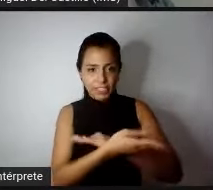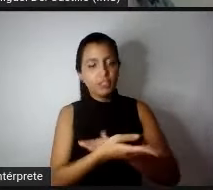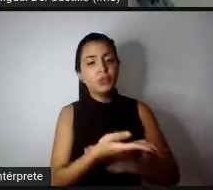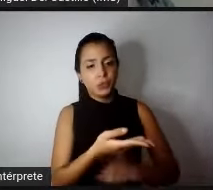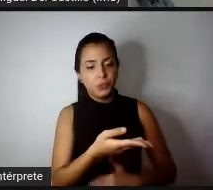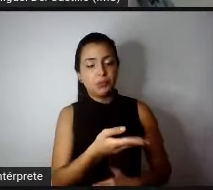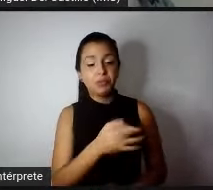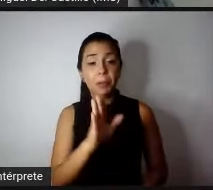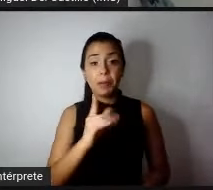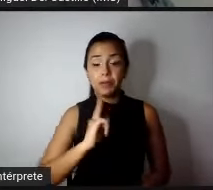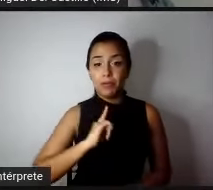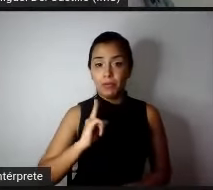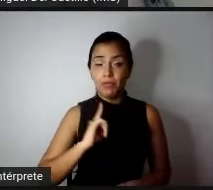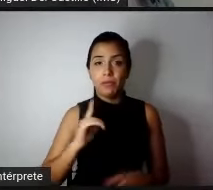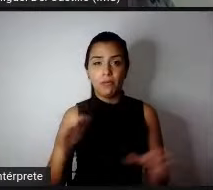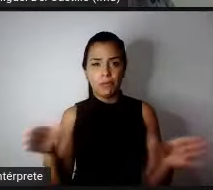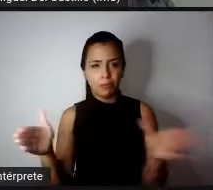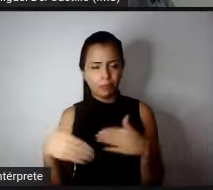como